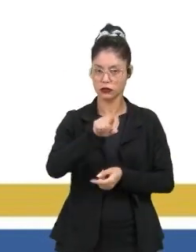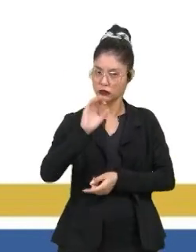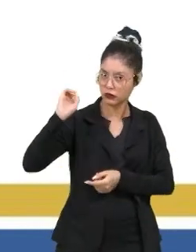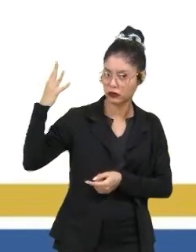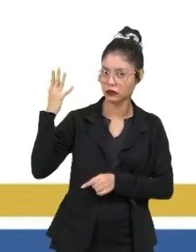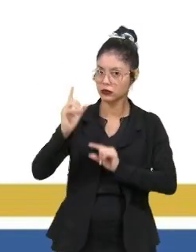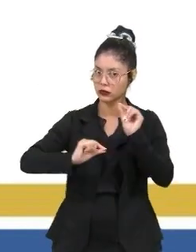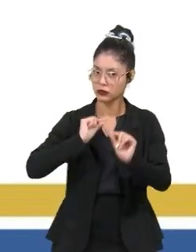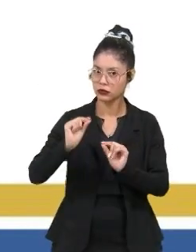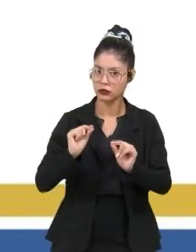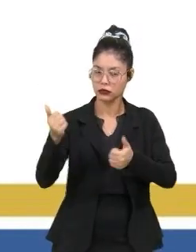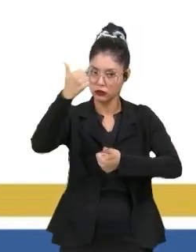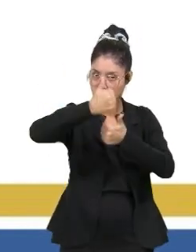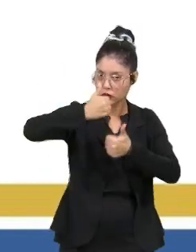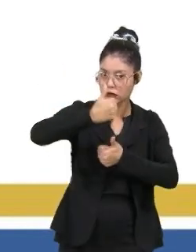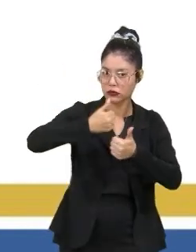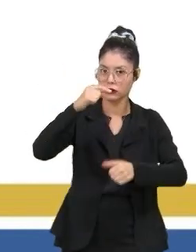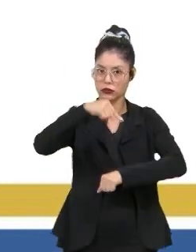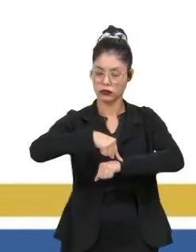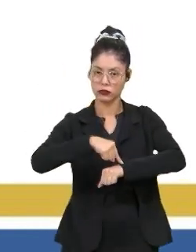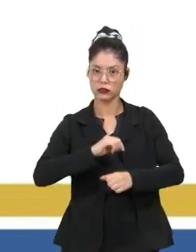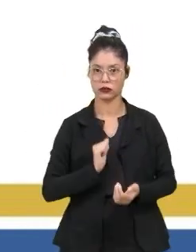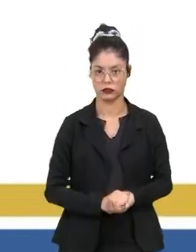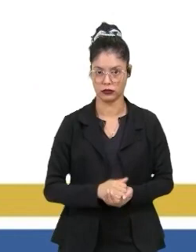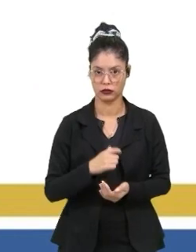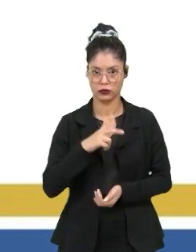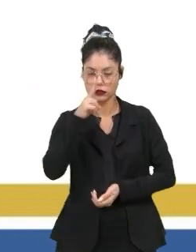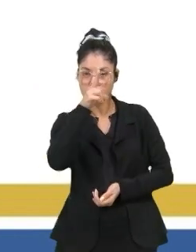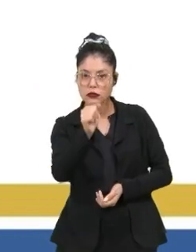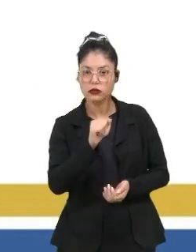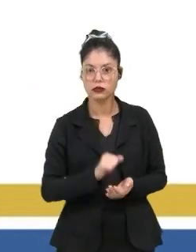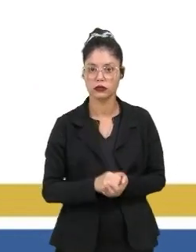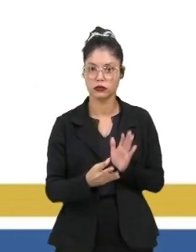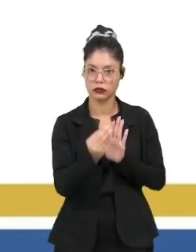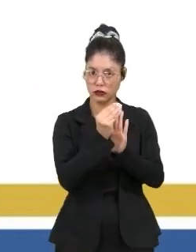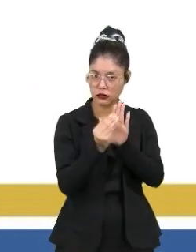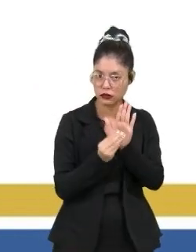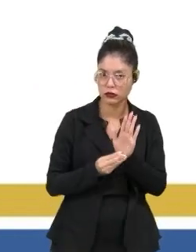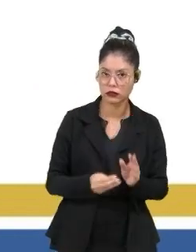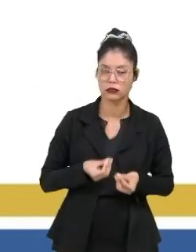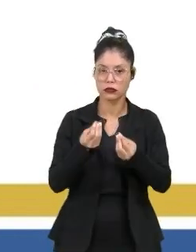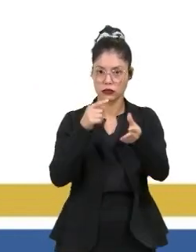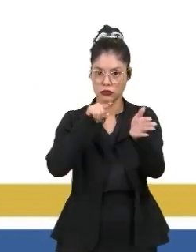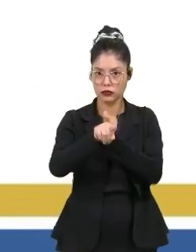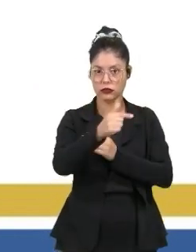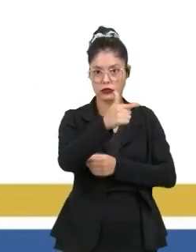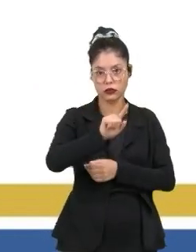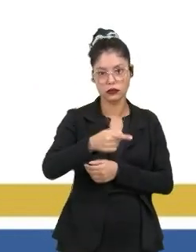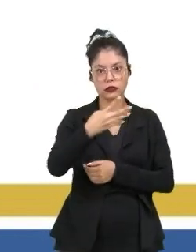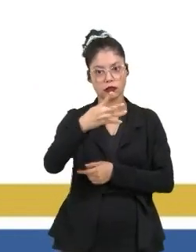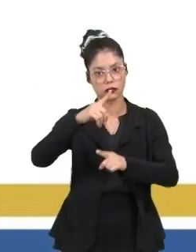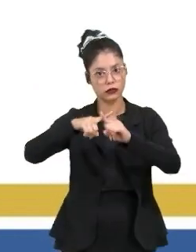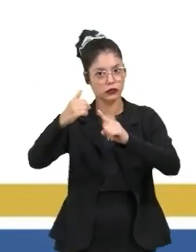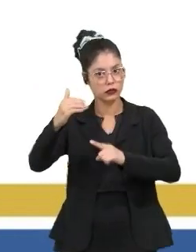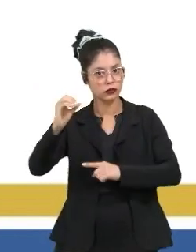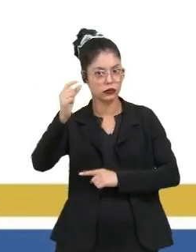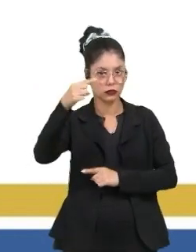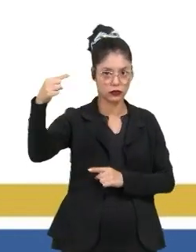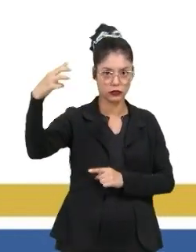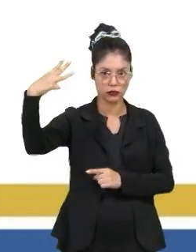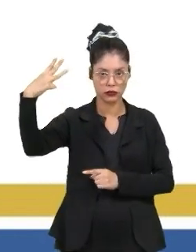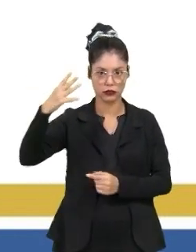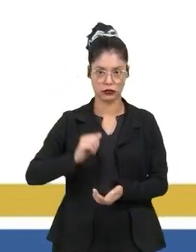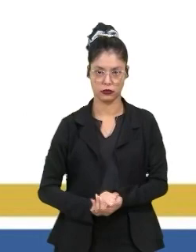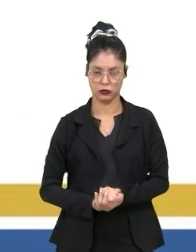caso, substituindo, temos a potência foi dada na questão, que era 2,4 vezes 10 elevado a